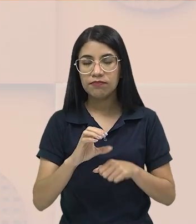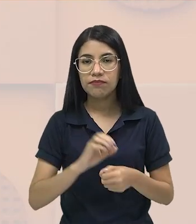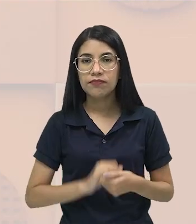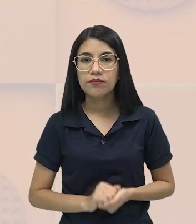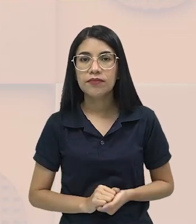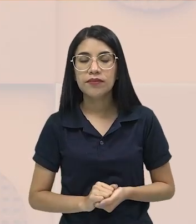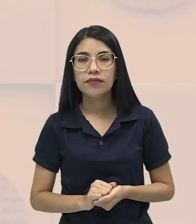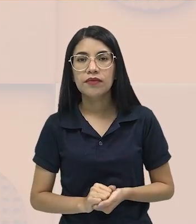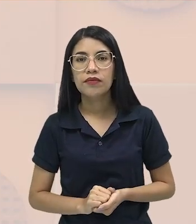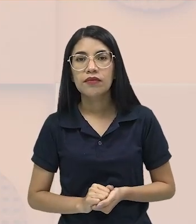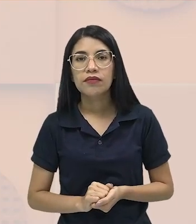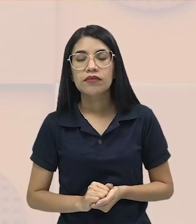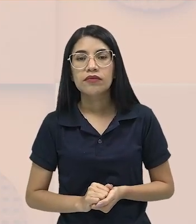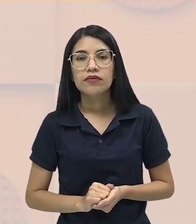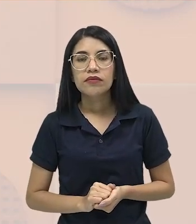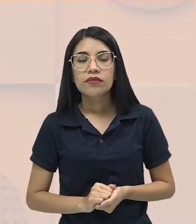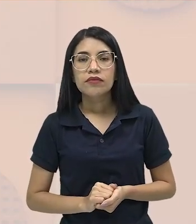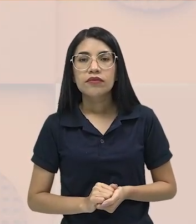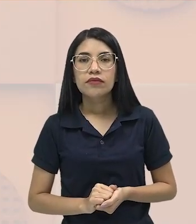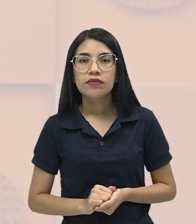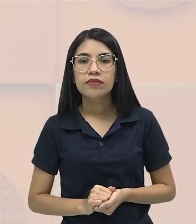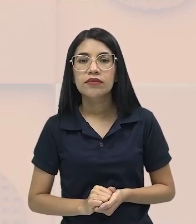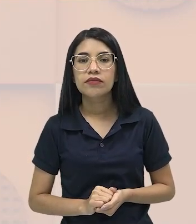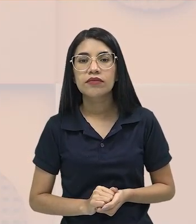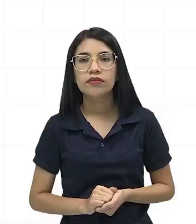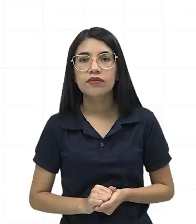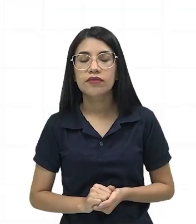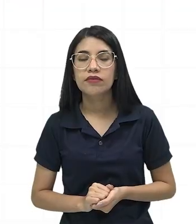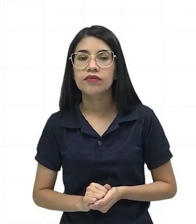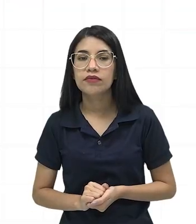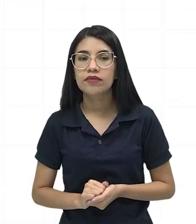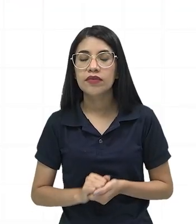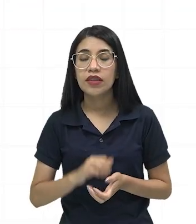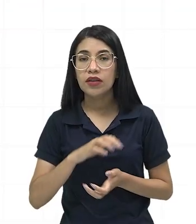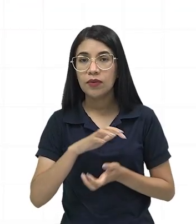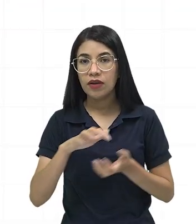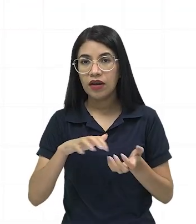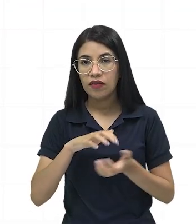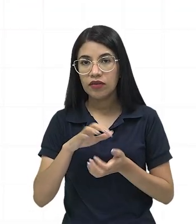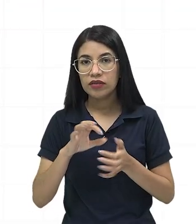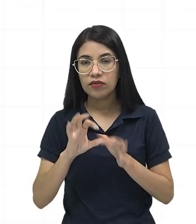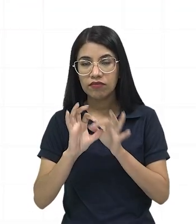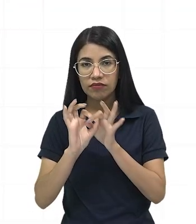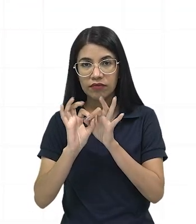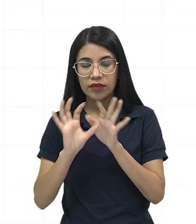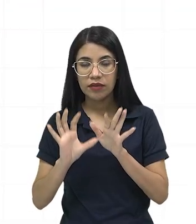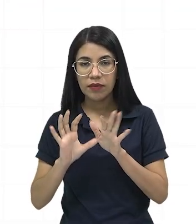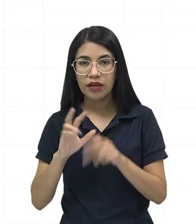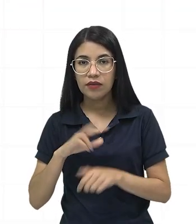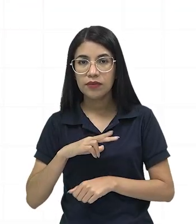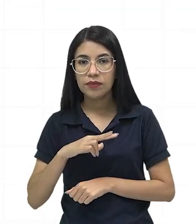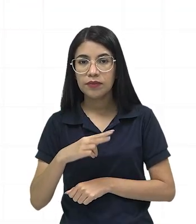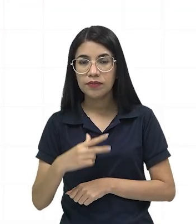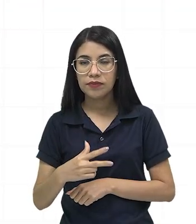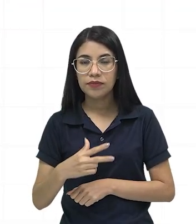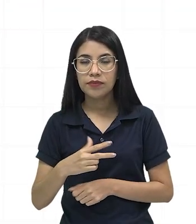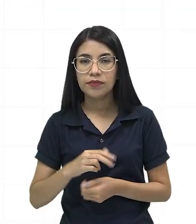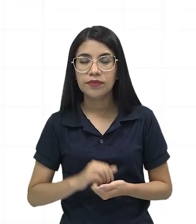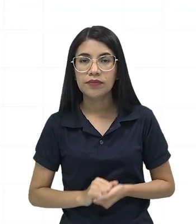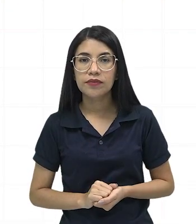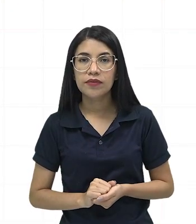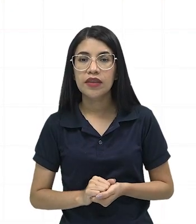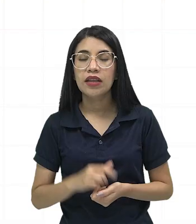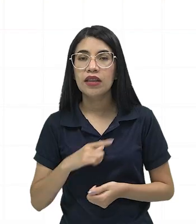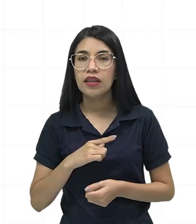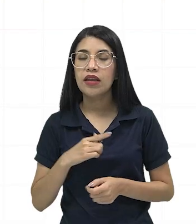constitucionalista, tá bom? Continuando, a Revolução do Porto, ou melhor, a Revolução Liberal do Porto